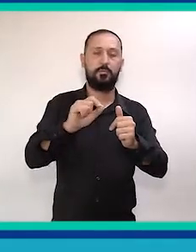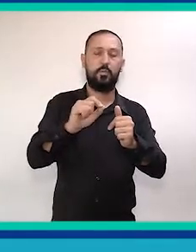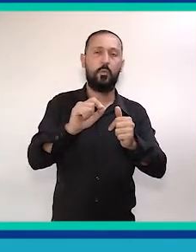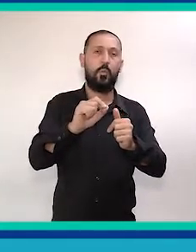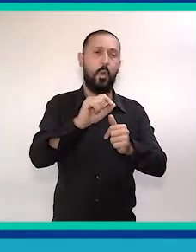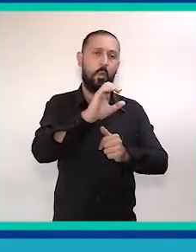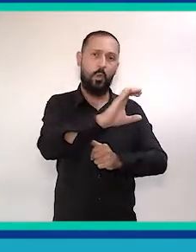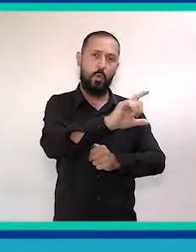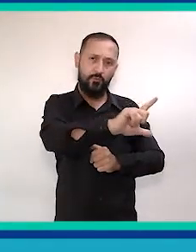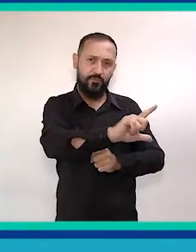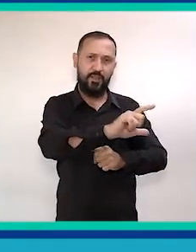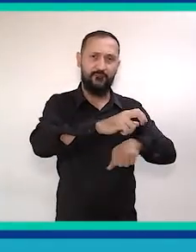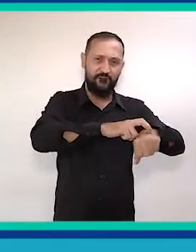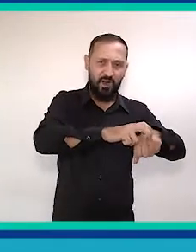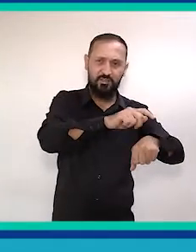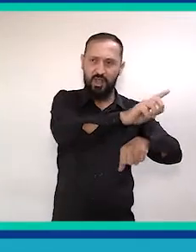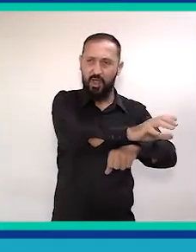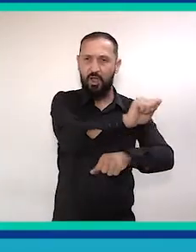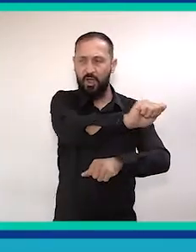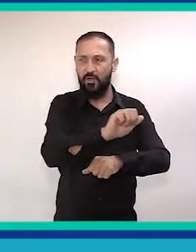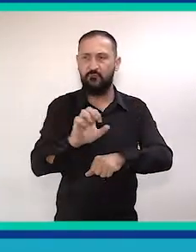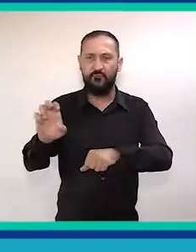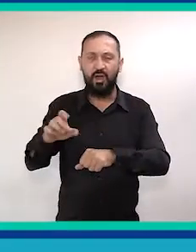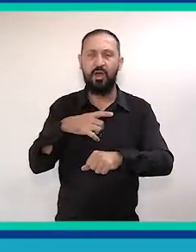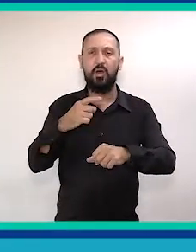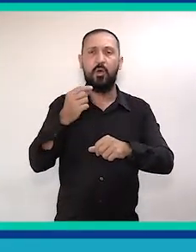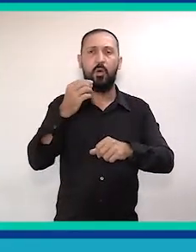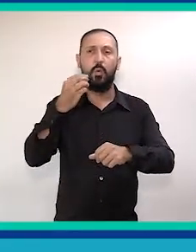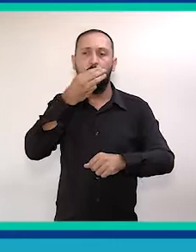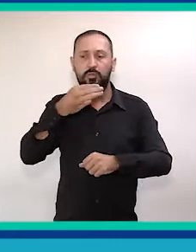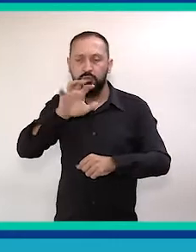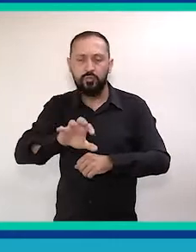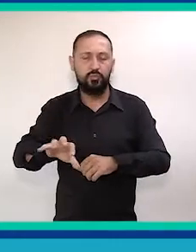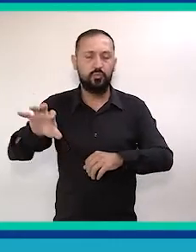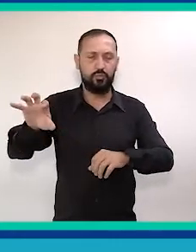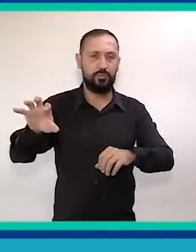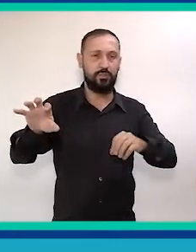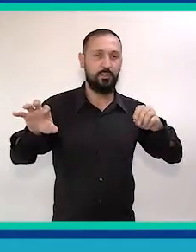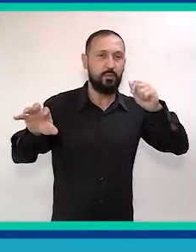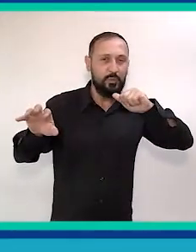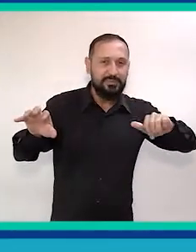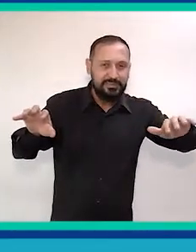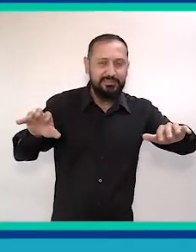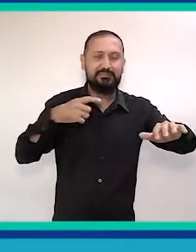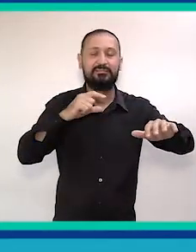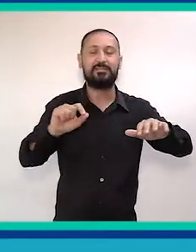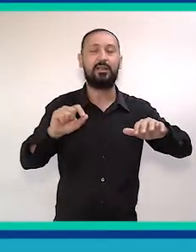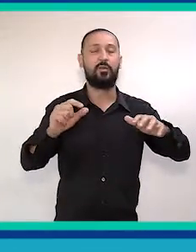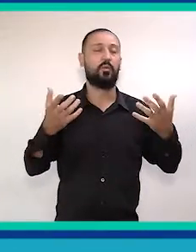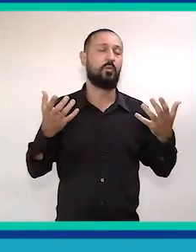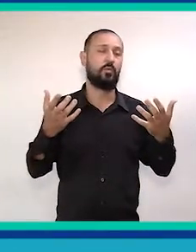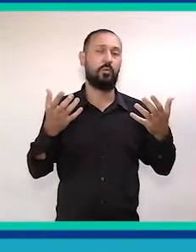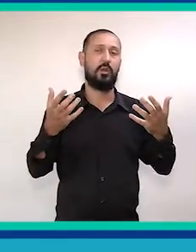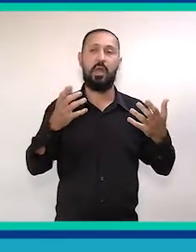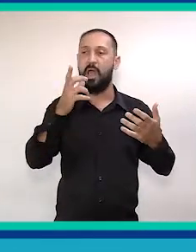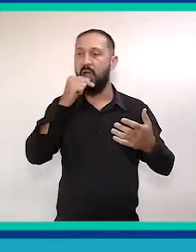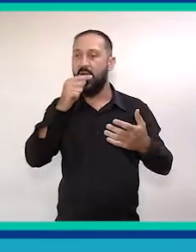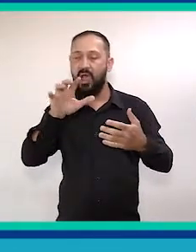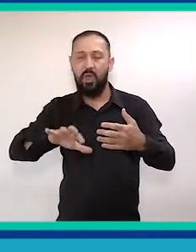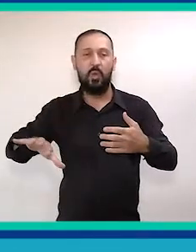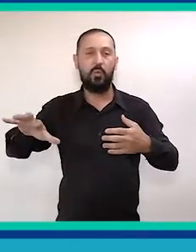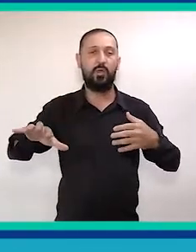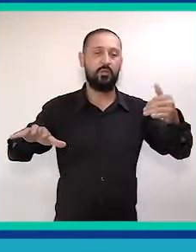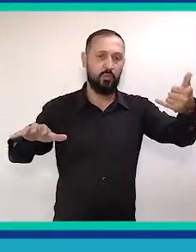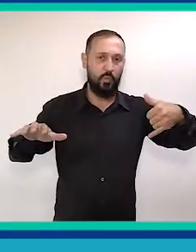separar a clorofila A da clorofila B, separar o açúcar do sal, separar a água do óleo. Então, você tem uma sequência